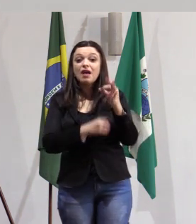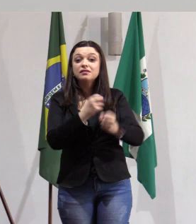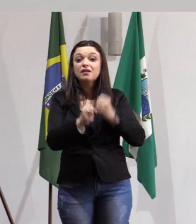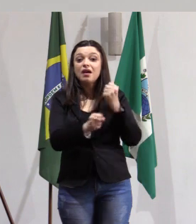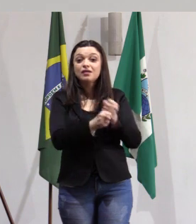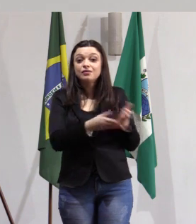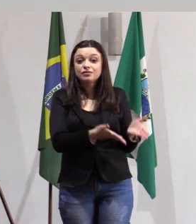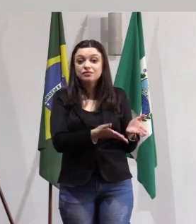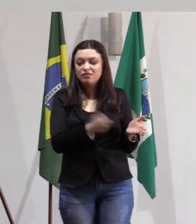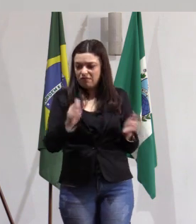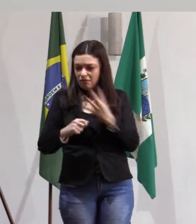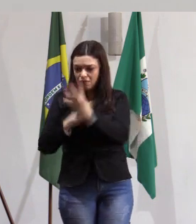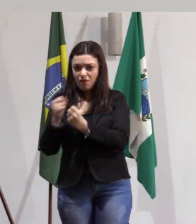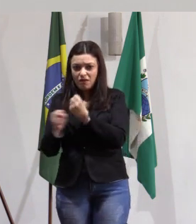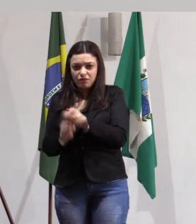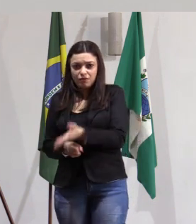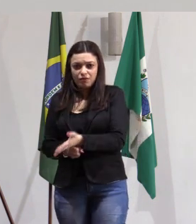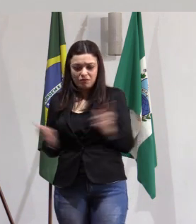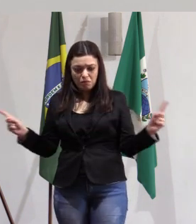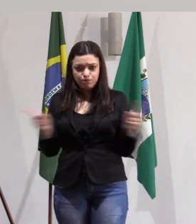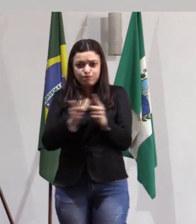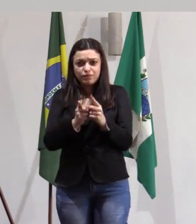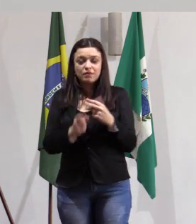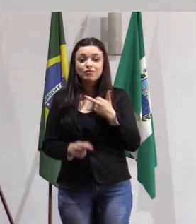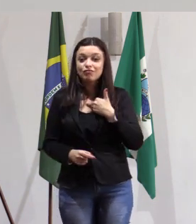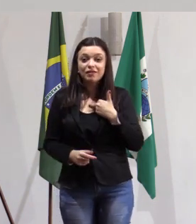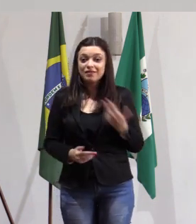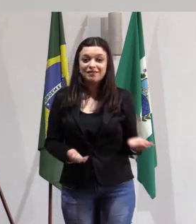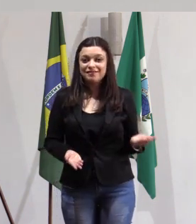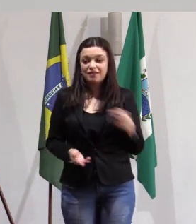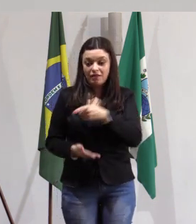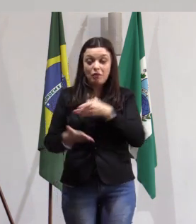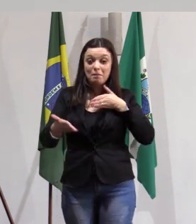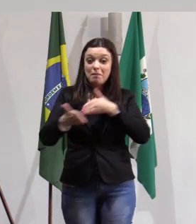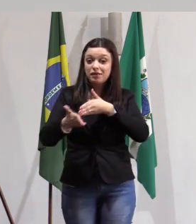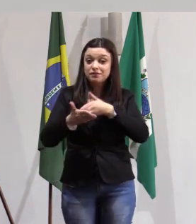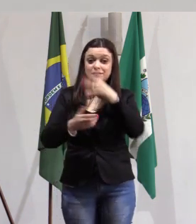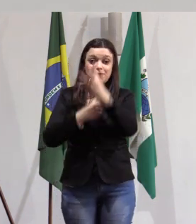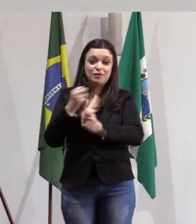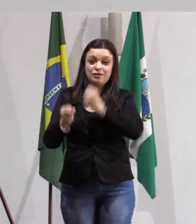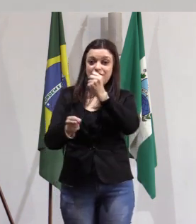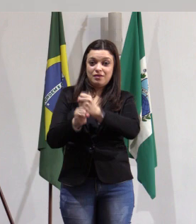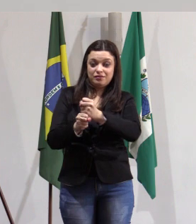faria para caber dentro de um plano de 4 anos?